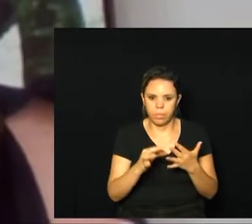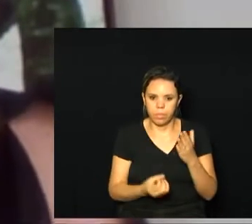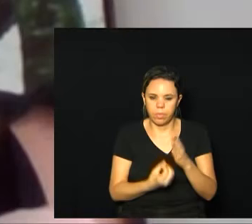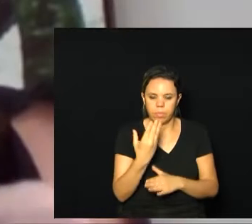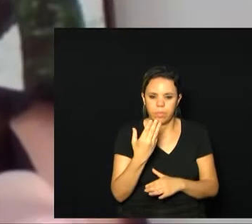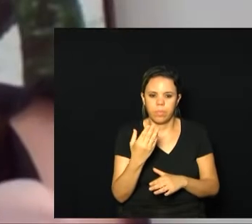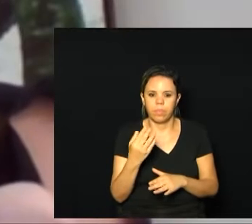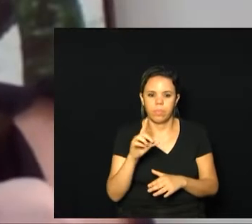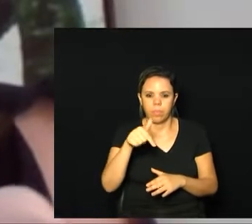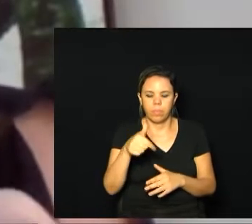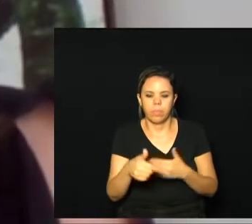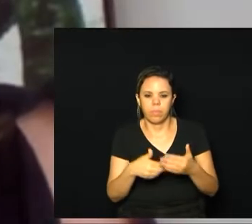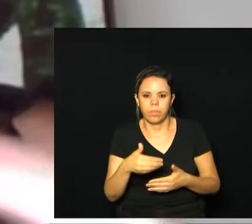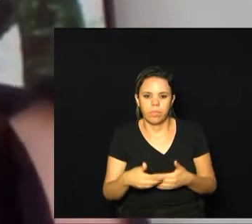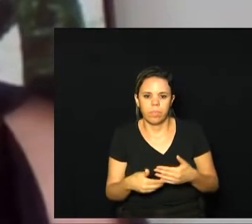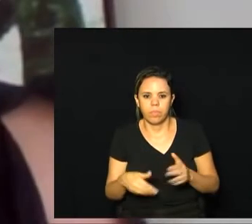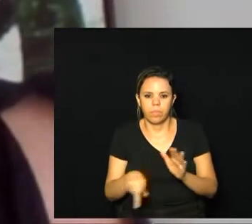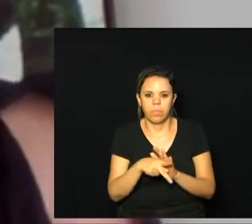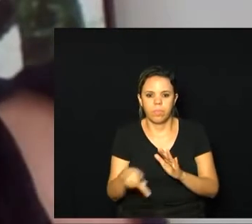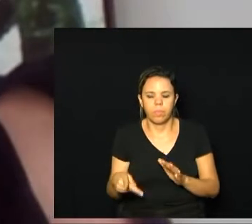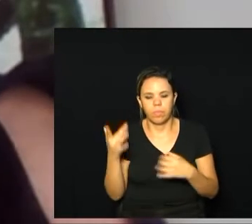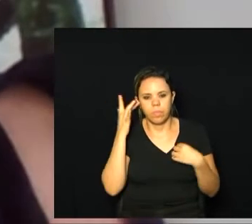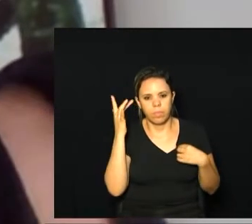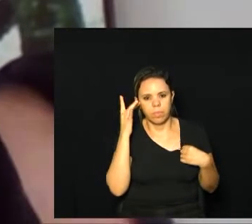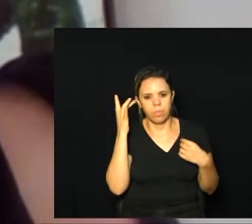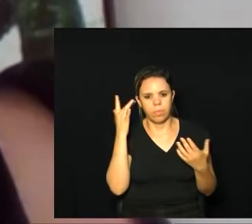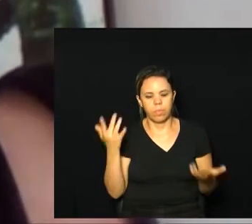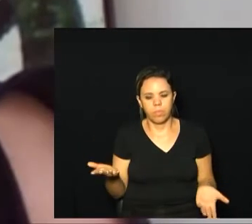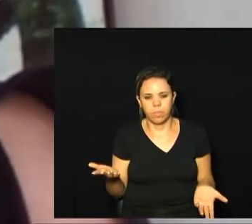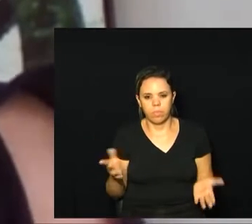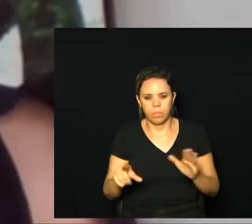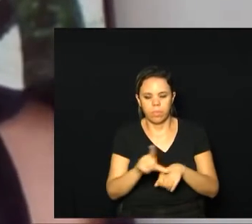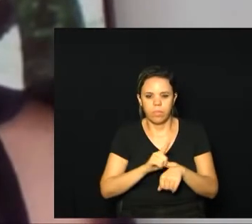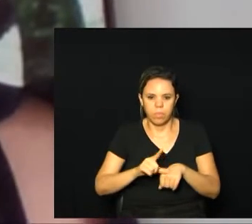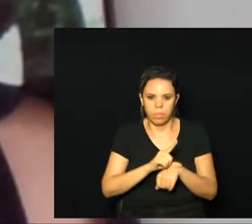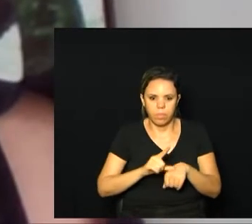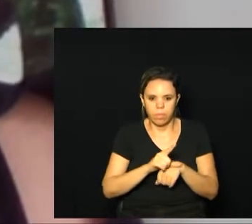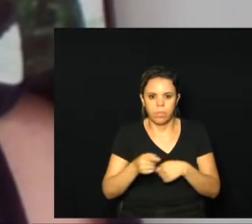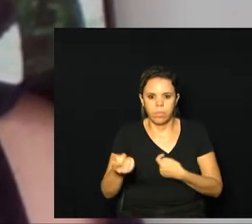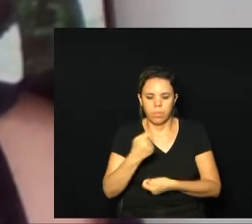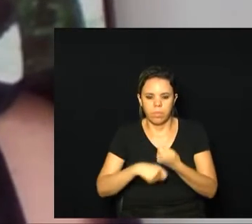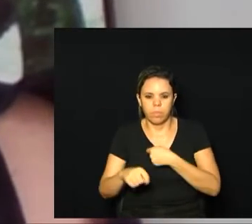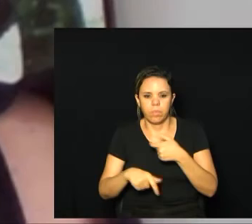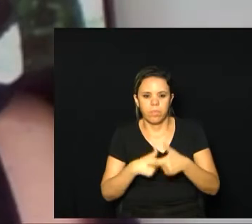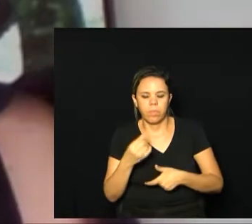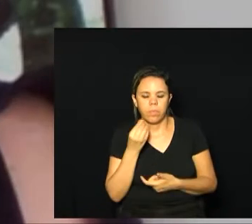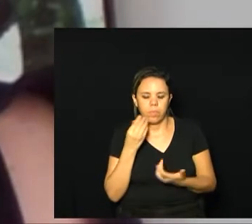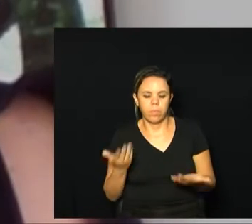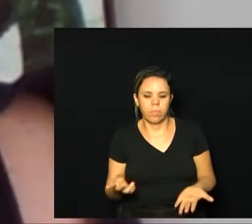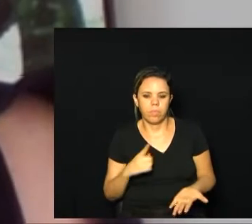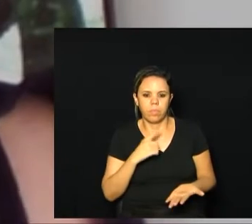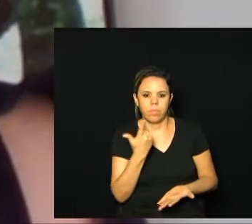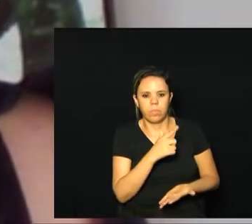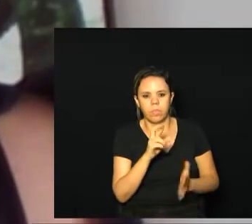criadas depois, né, com o próprio amadurecimento da legislação e do mercado. Então, a gente deve ter